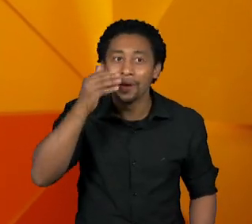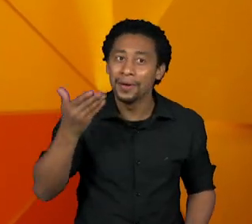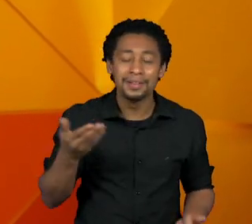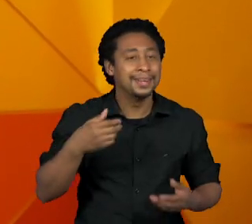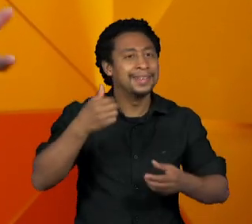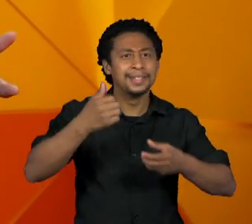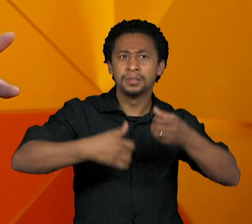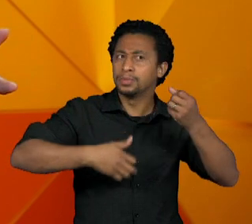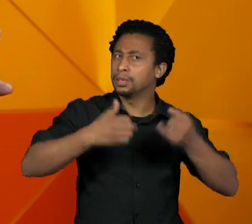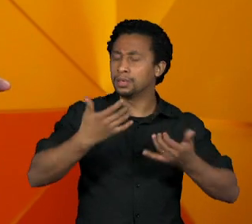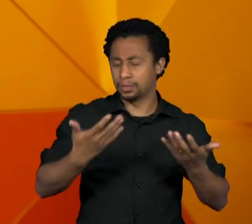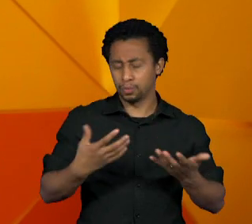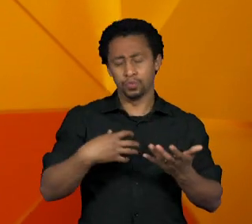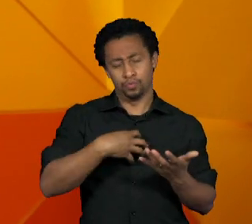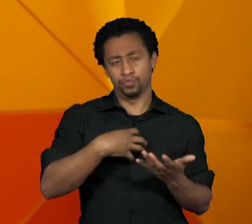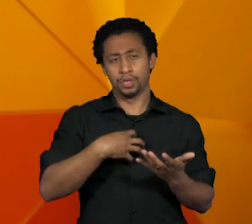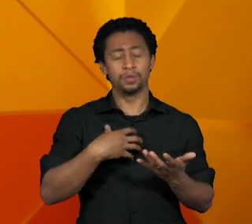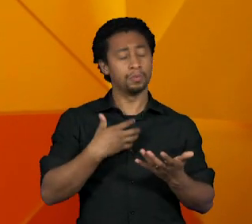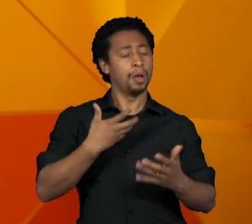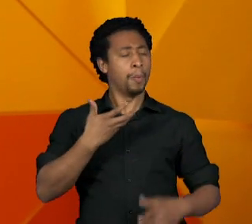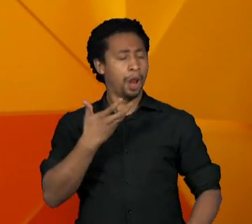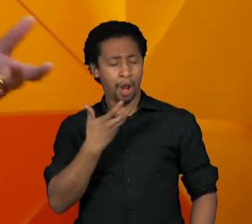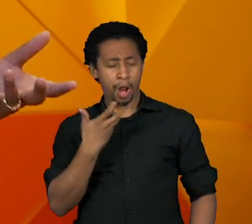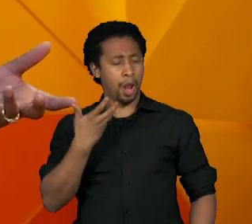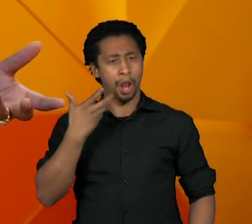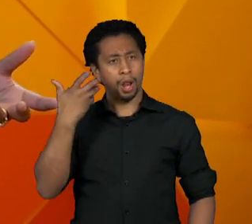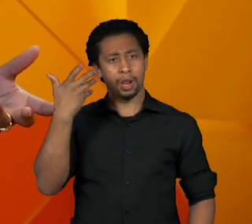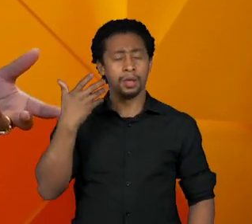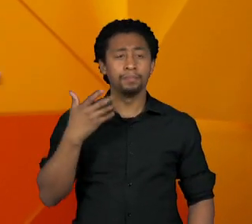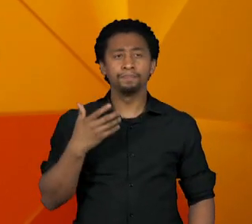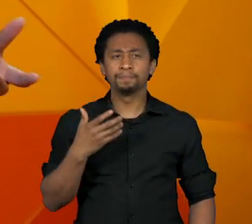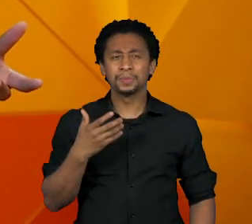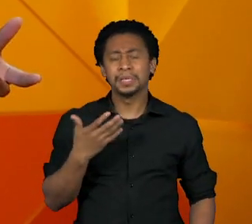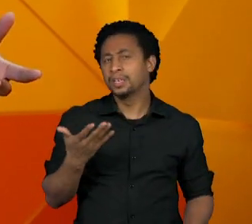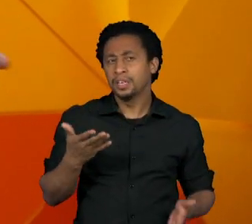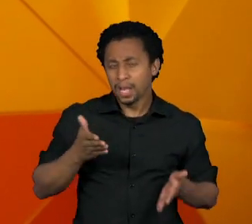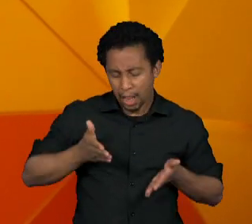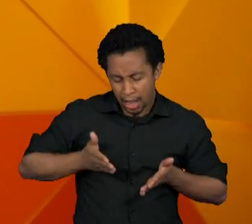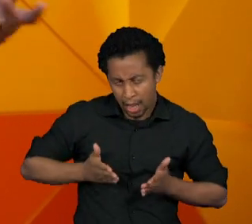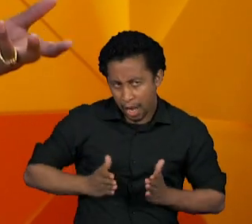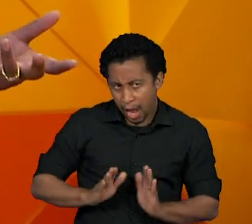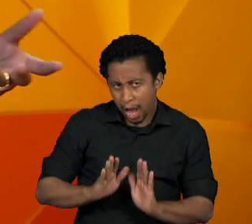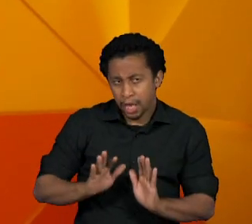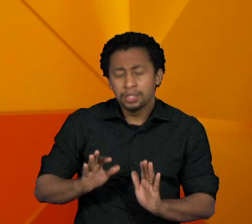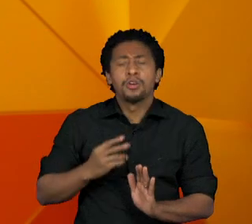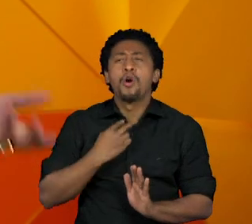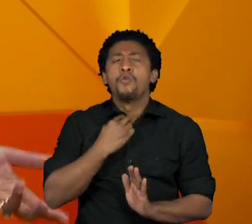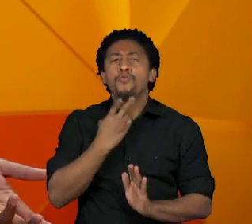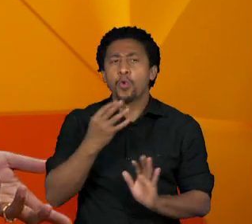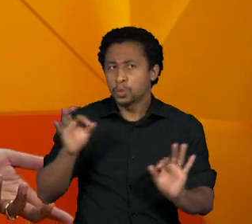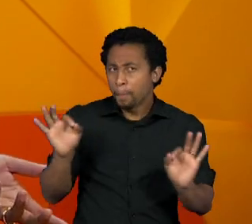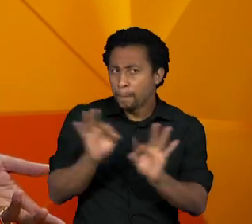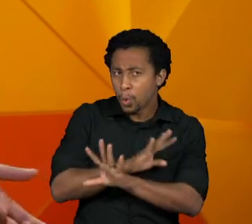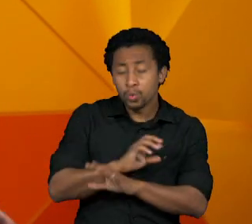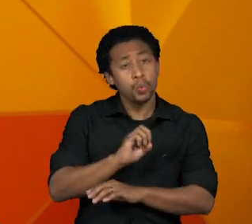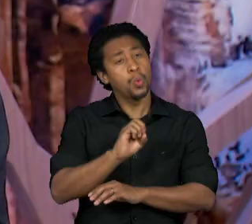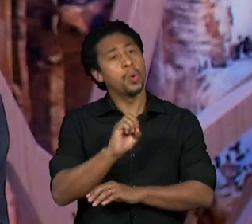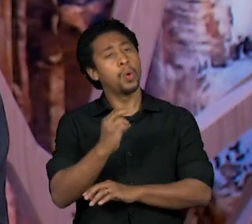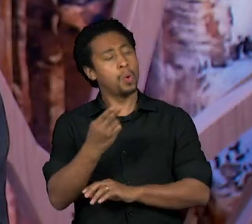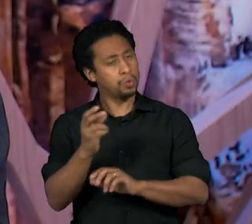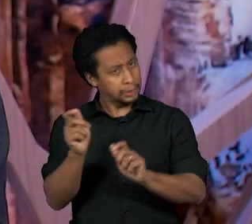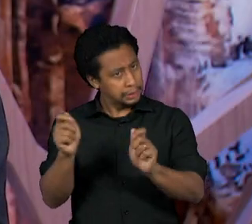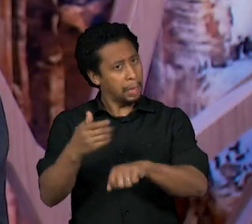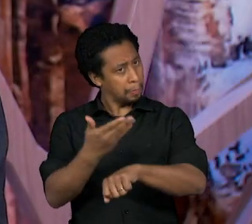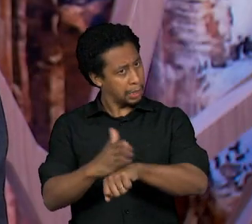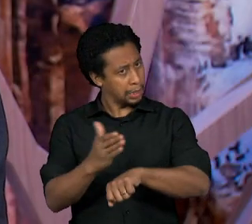Para ser cantor lírico, a pessoa já nasce com um determinado timbre de voz ou é possível treinar?